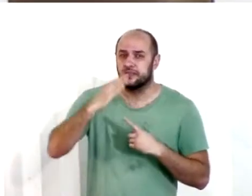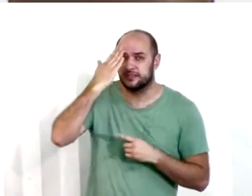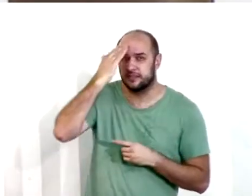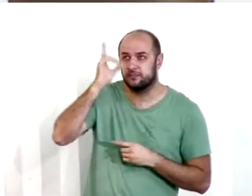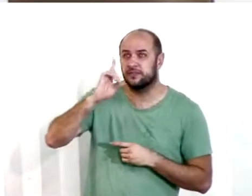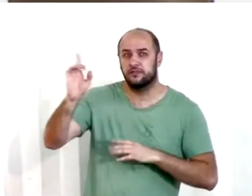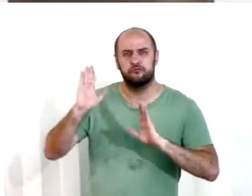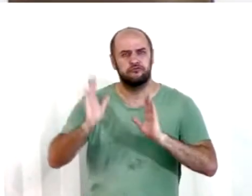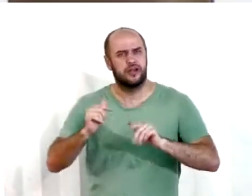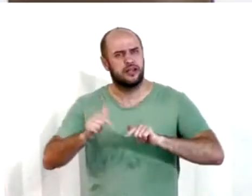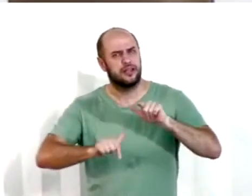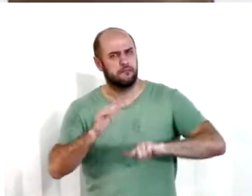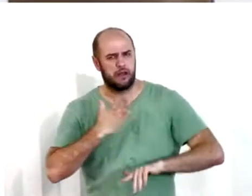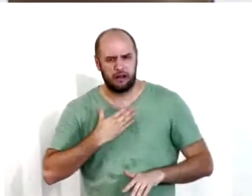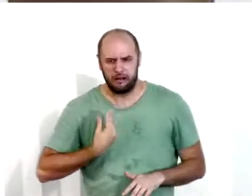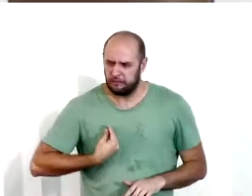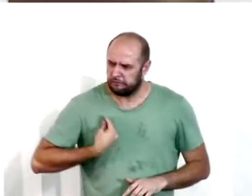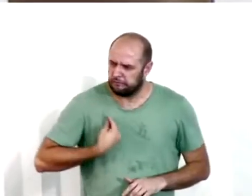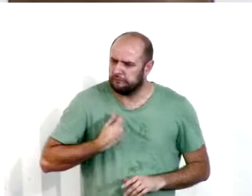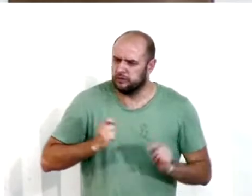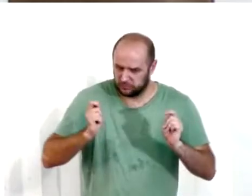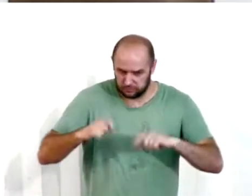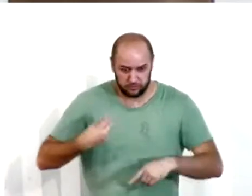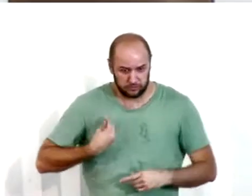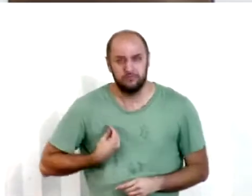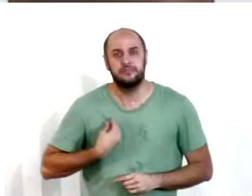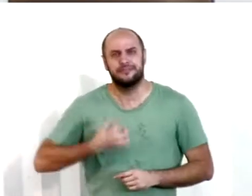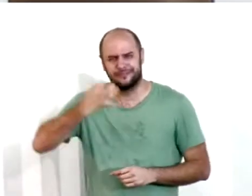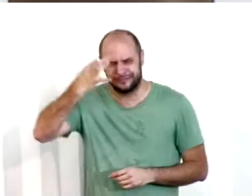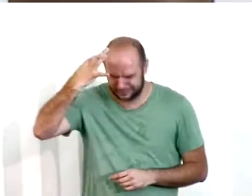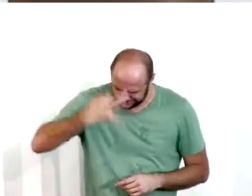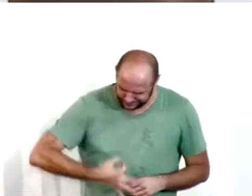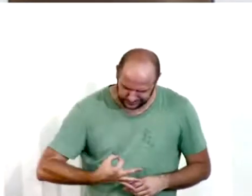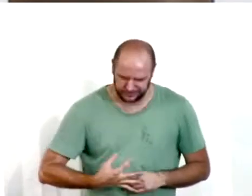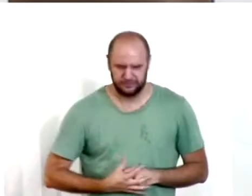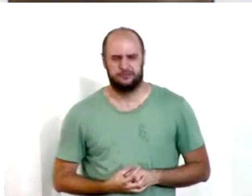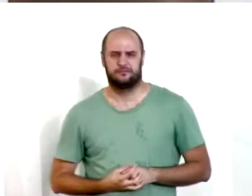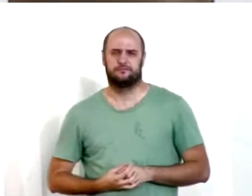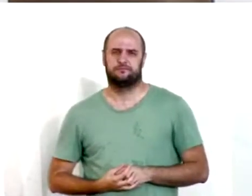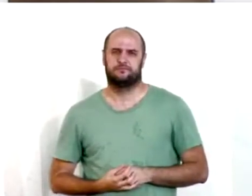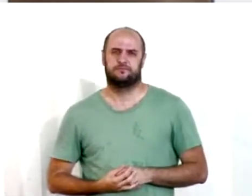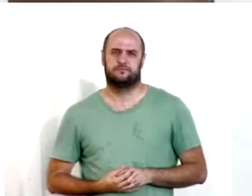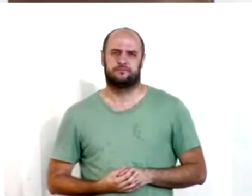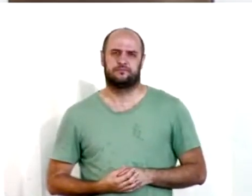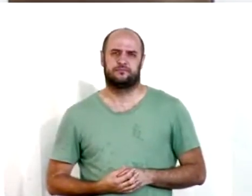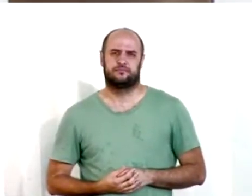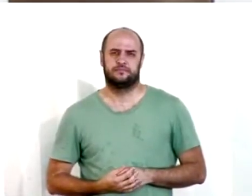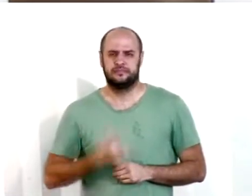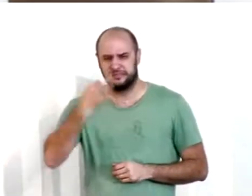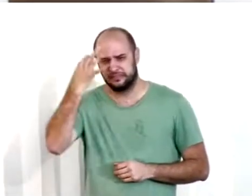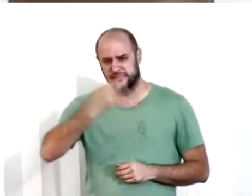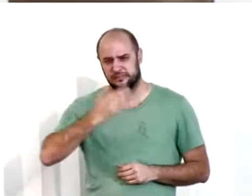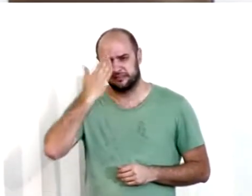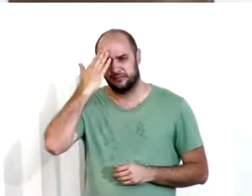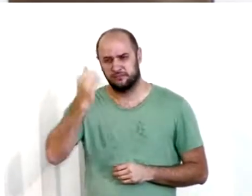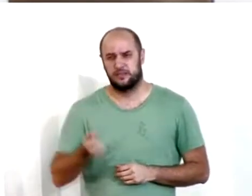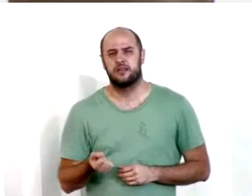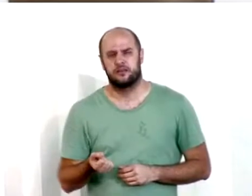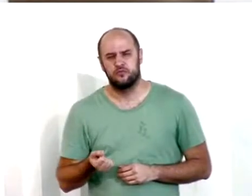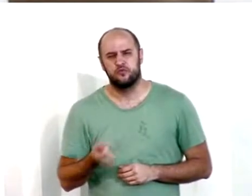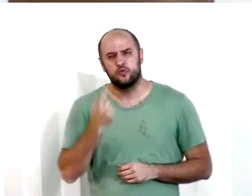fez isso em mim, e eu posso viver com certezas, e não com